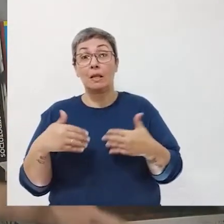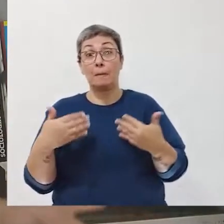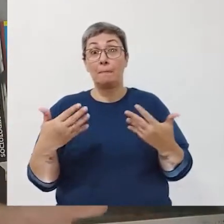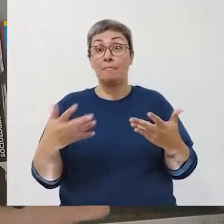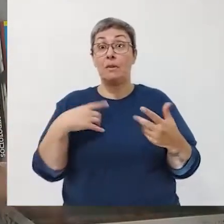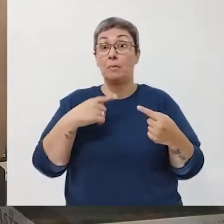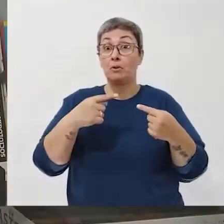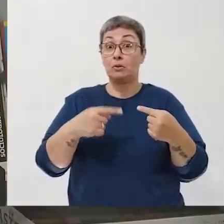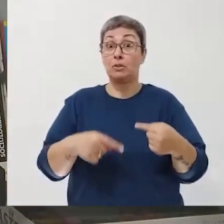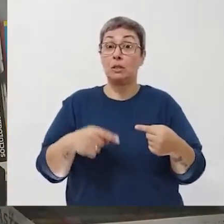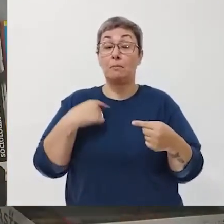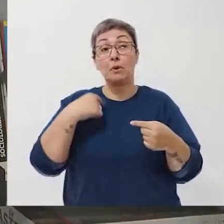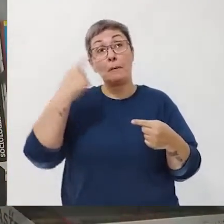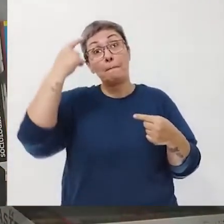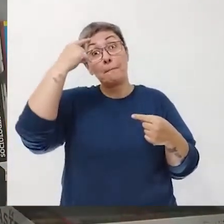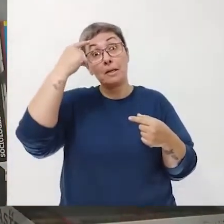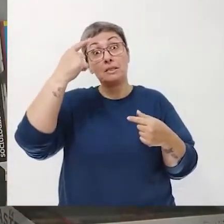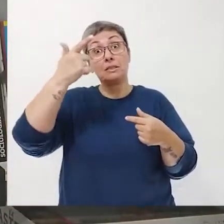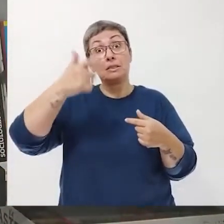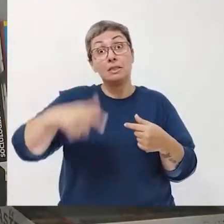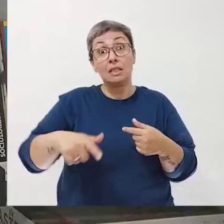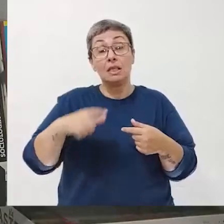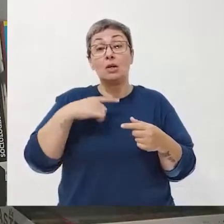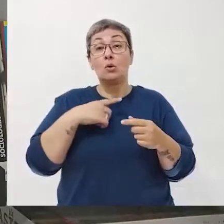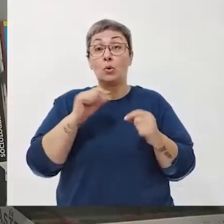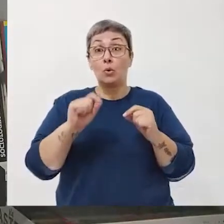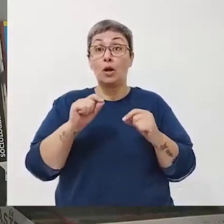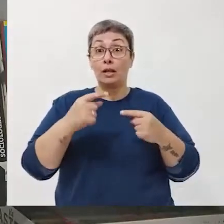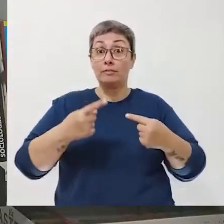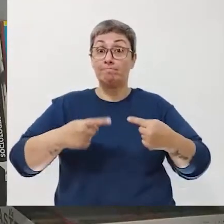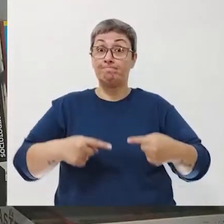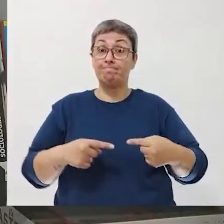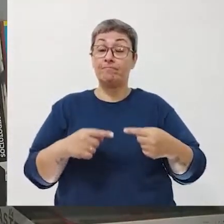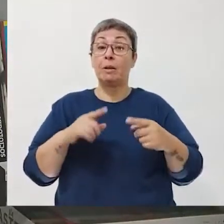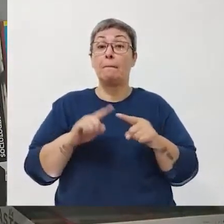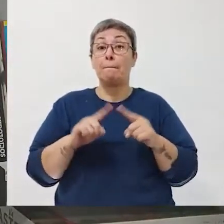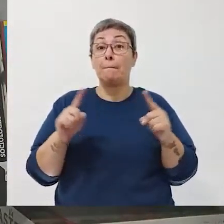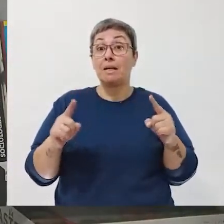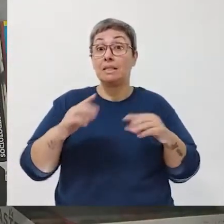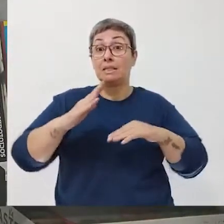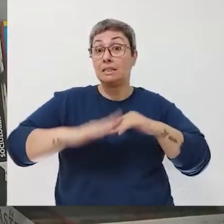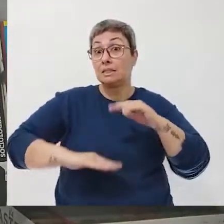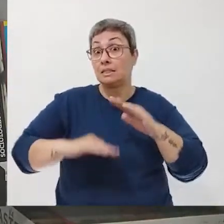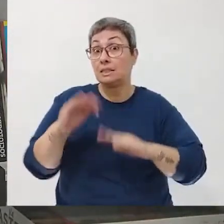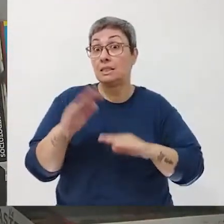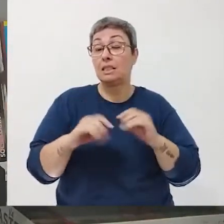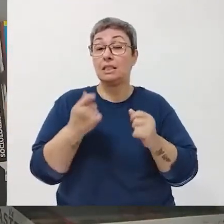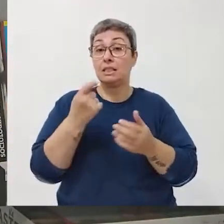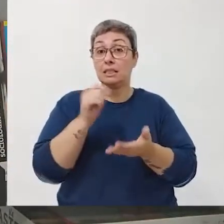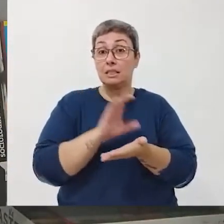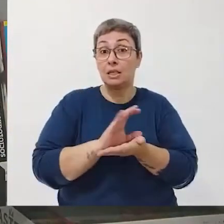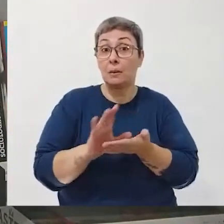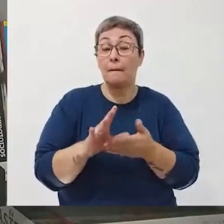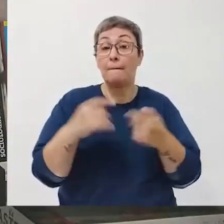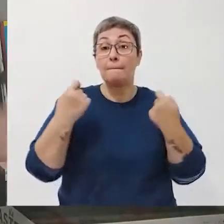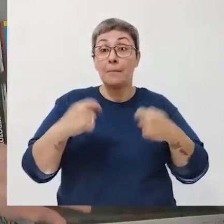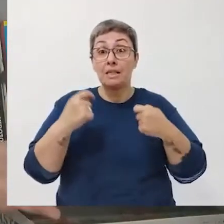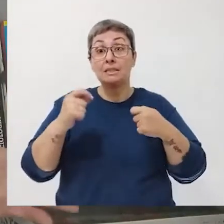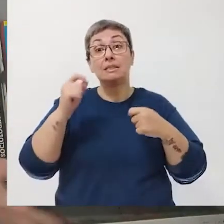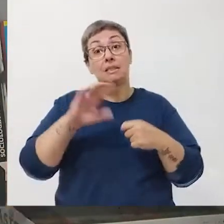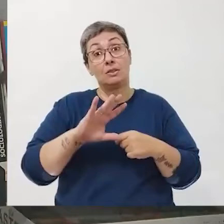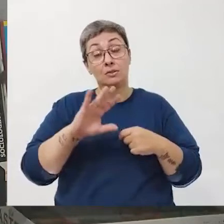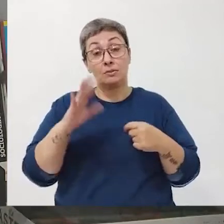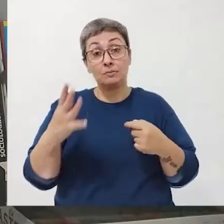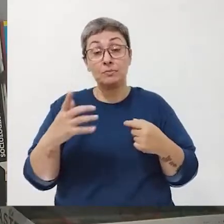Então, mais um desafio, porque repensar essas fontes acaba sendo um grande desafio. Mas essas ações, esses investimentos, eles precisam